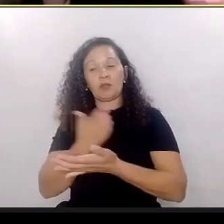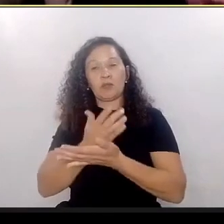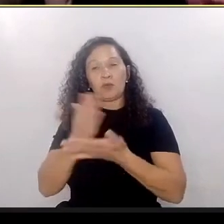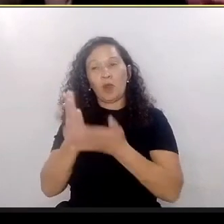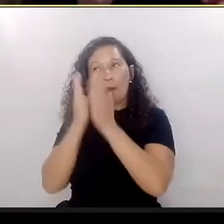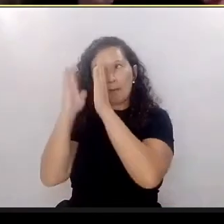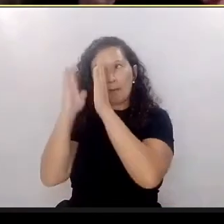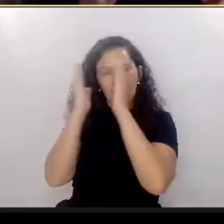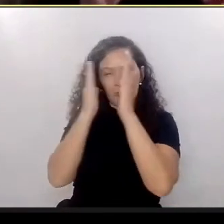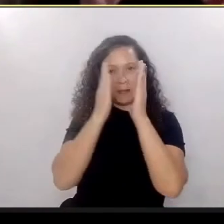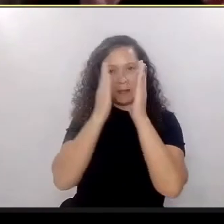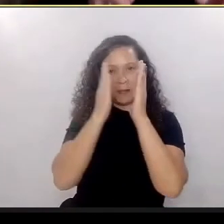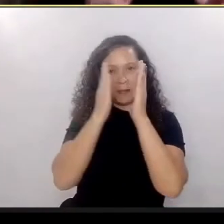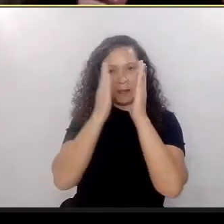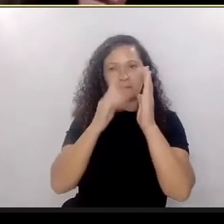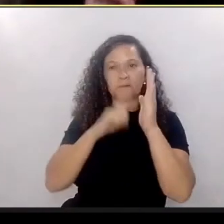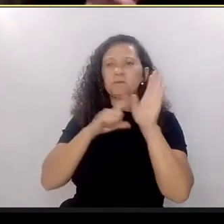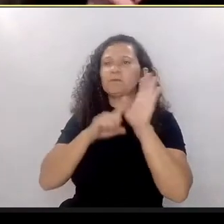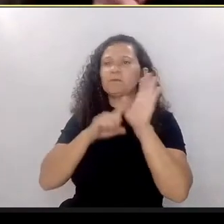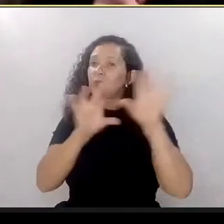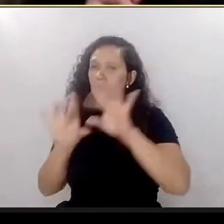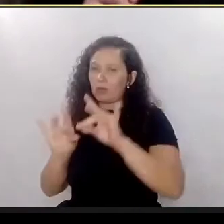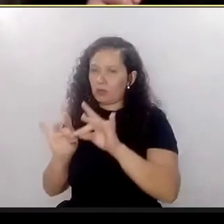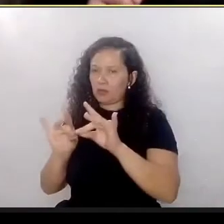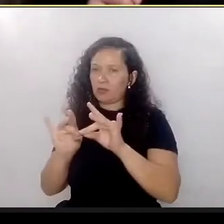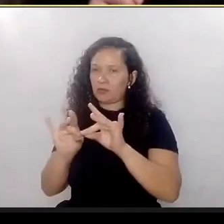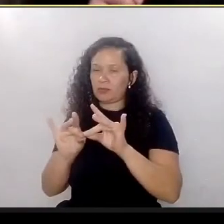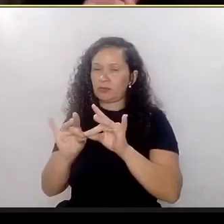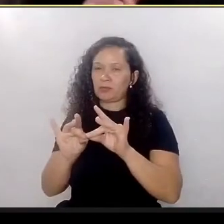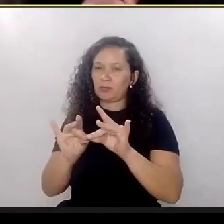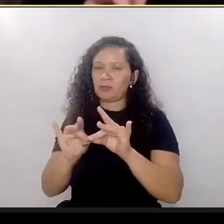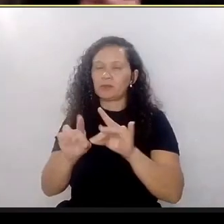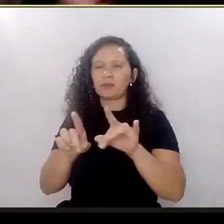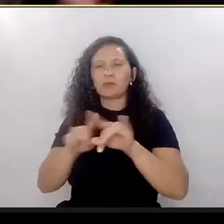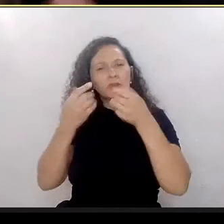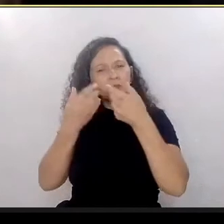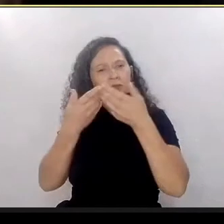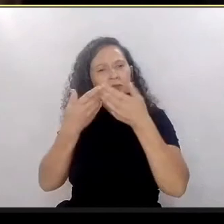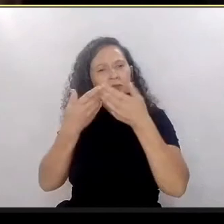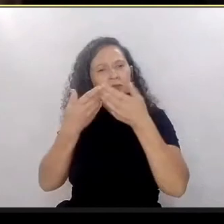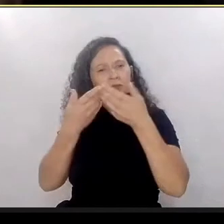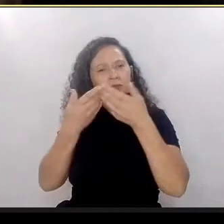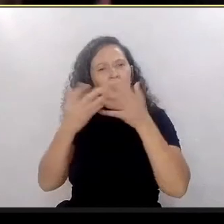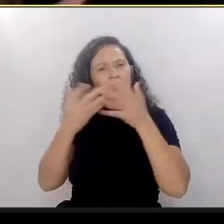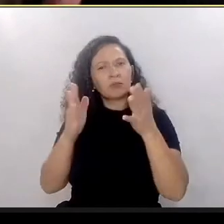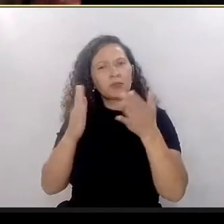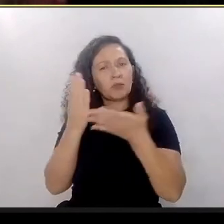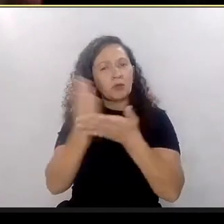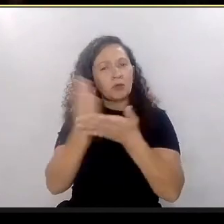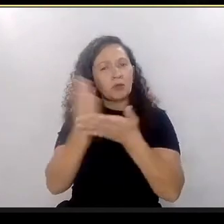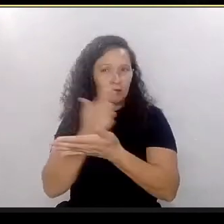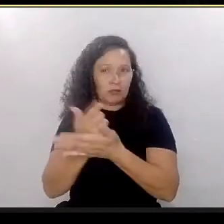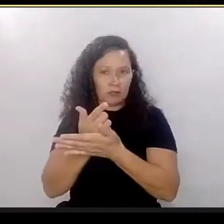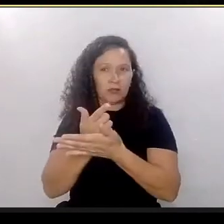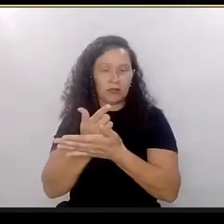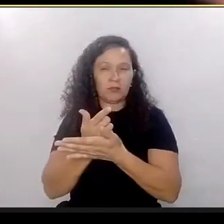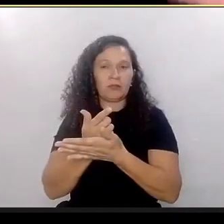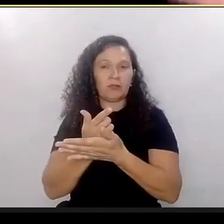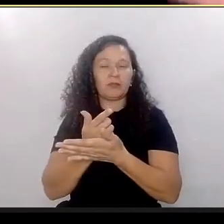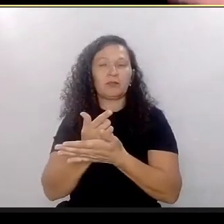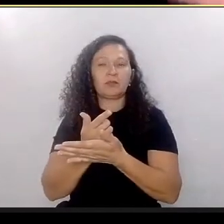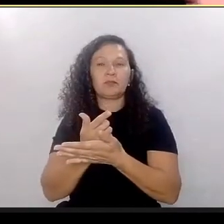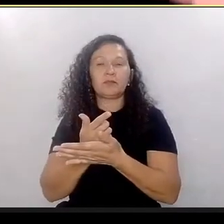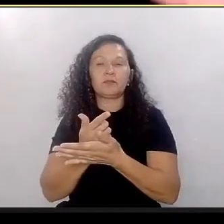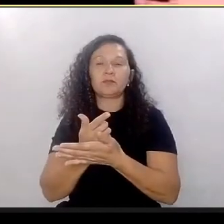para o Issu. E eu abri a introdução do livro The World as an Architecture Project e coloquei